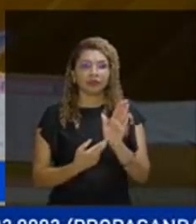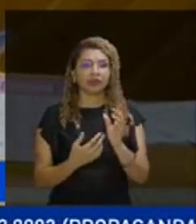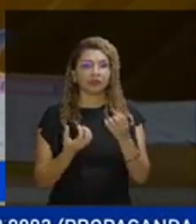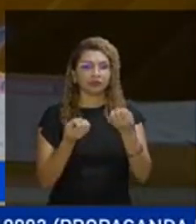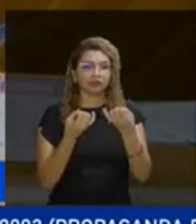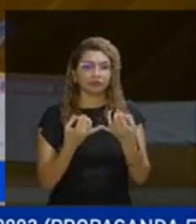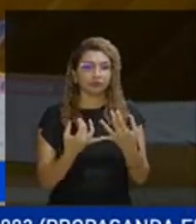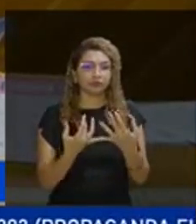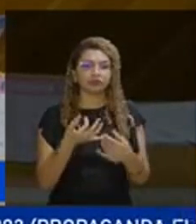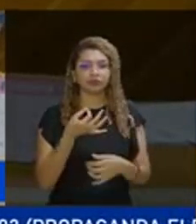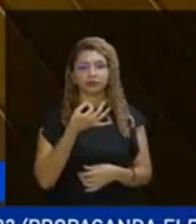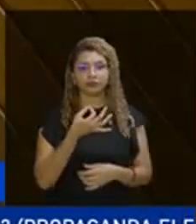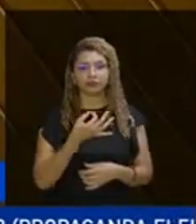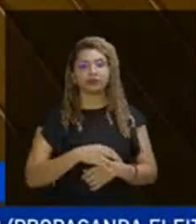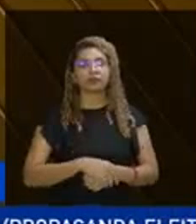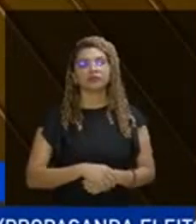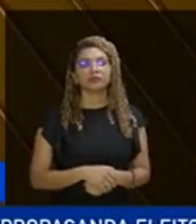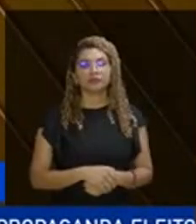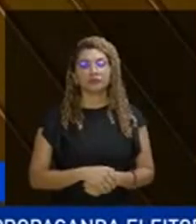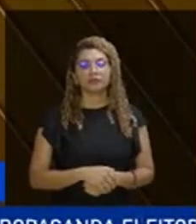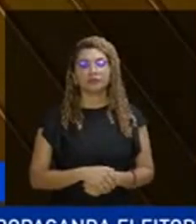palavra.